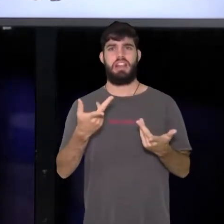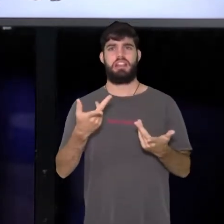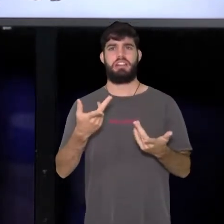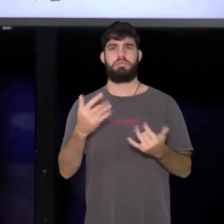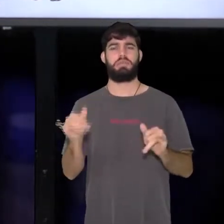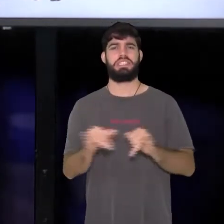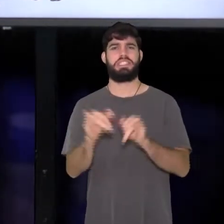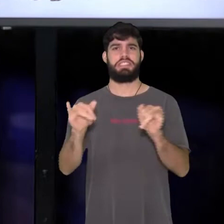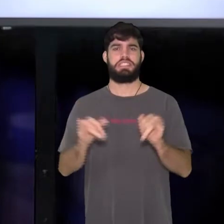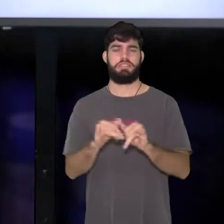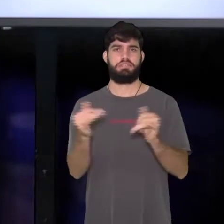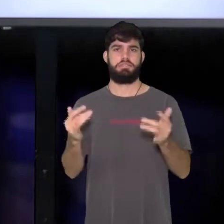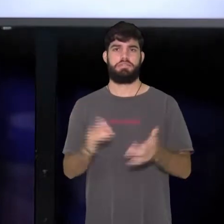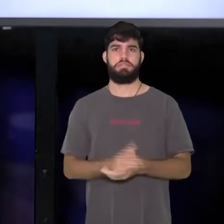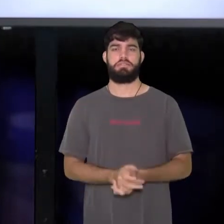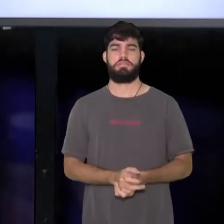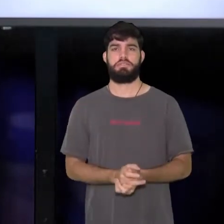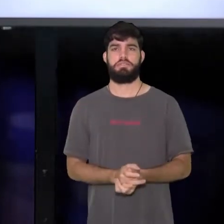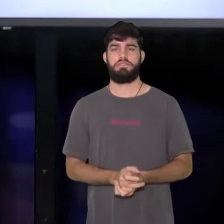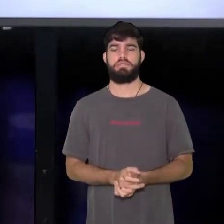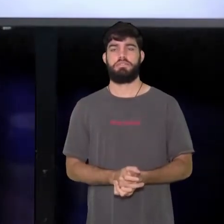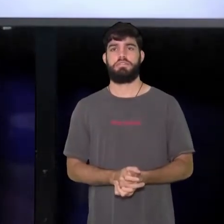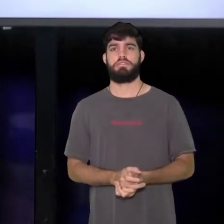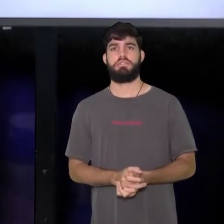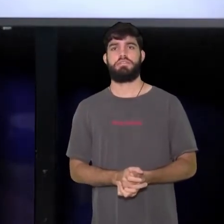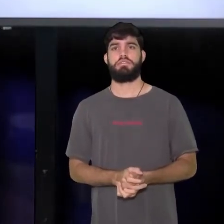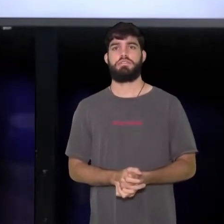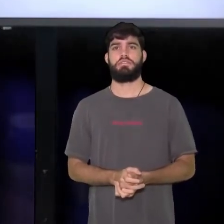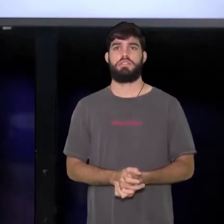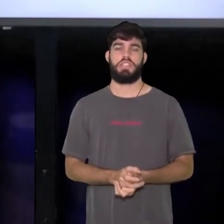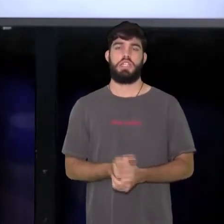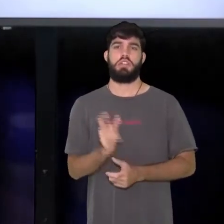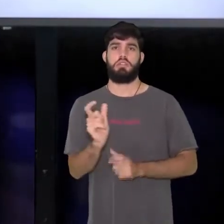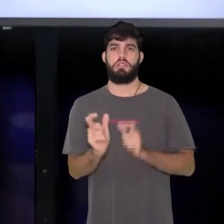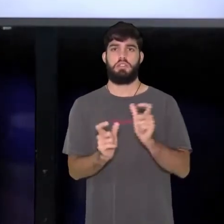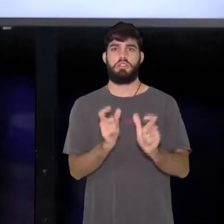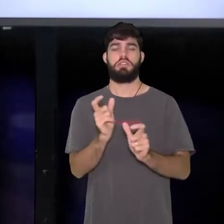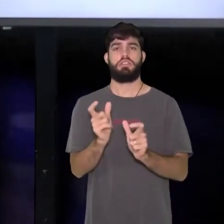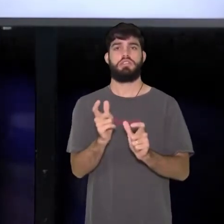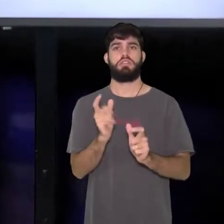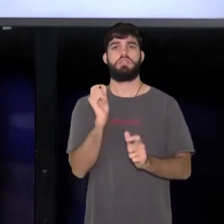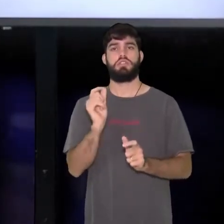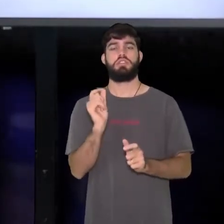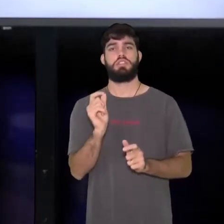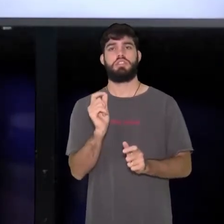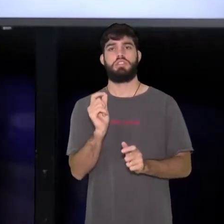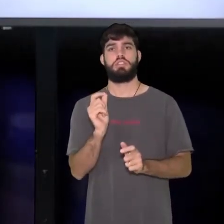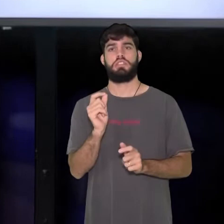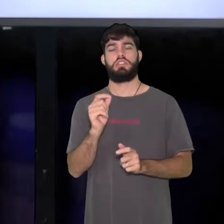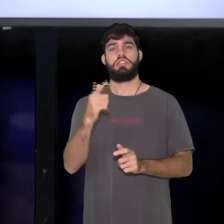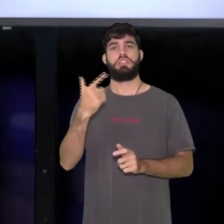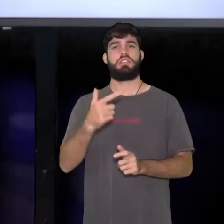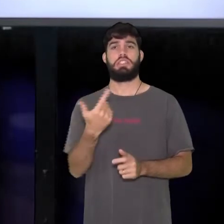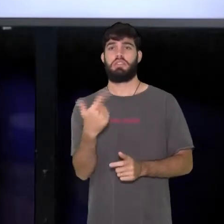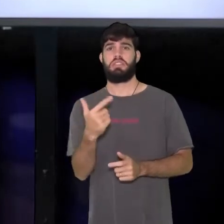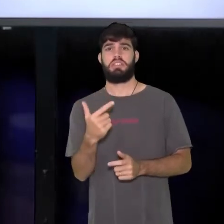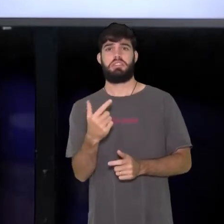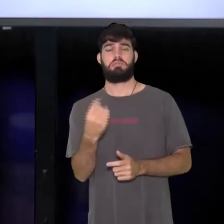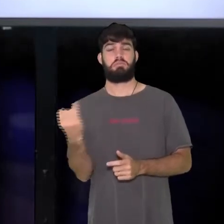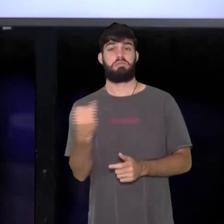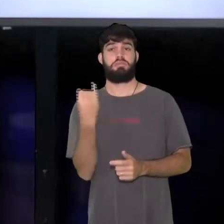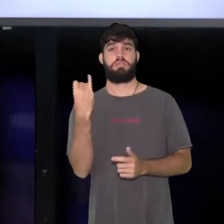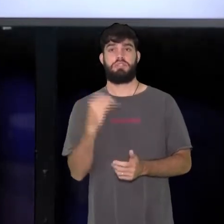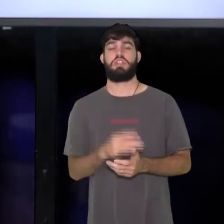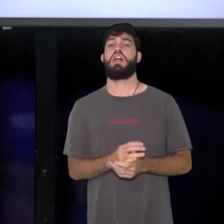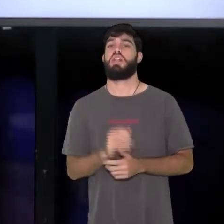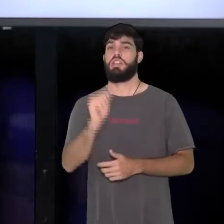esse blá, blá, blá sugere aqui palavras repetitivas, palavras sem conteúdo. Letra A está